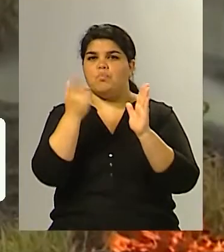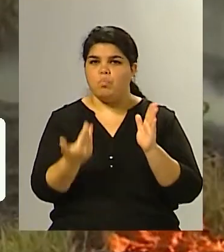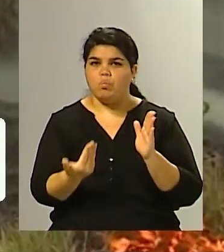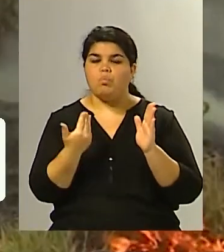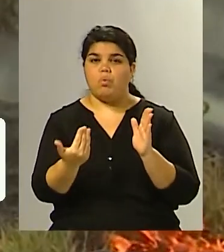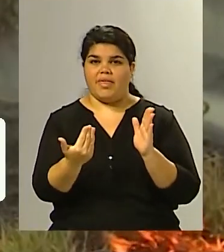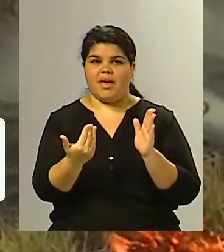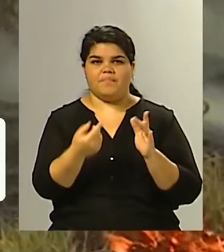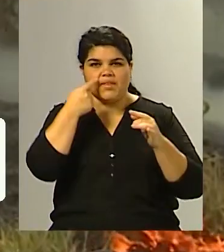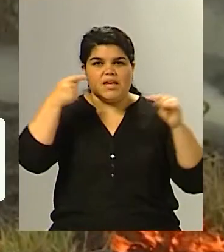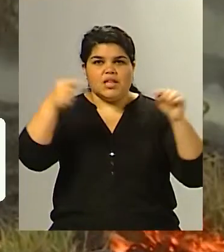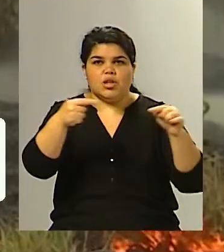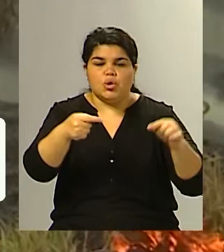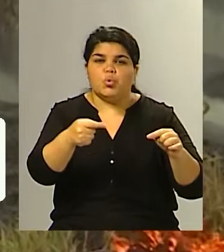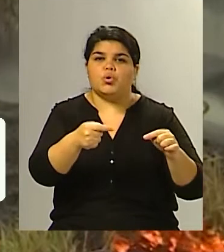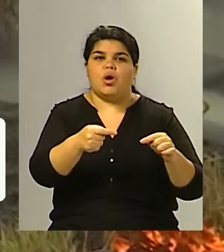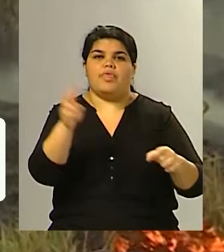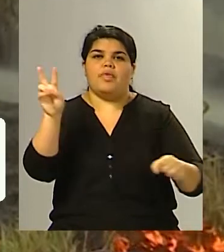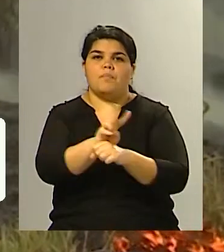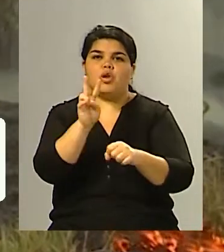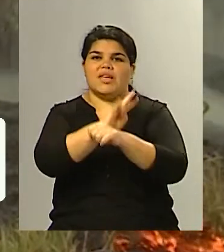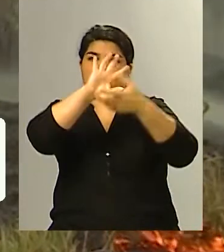principais institutos de proteção ambiental que foram